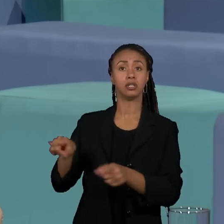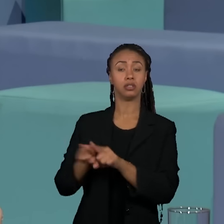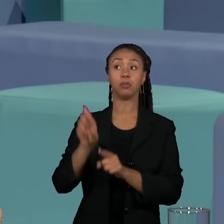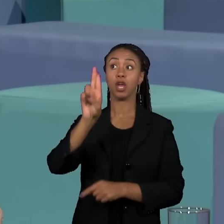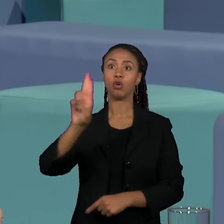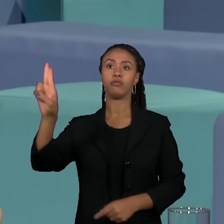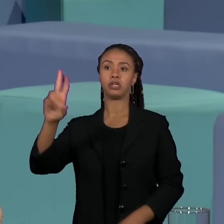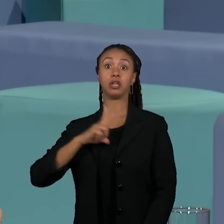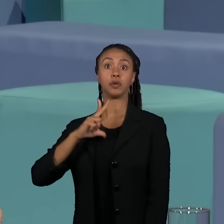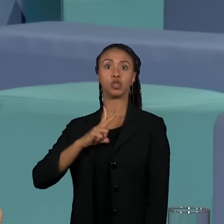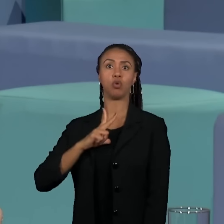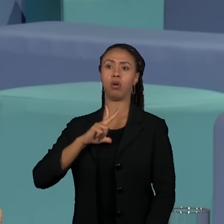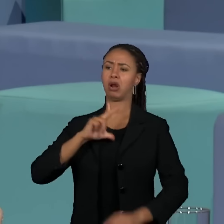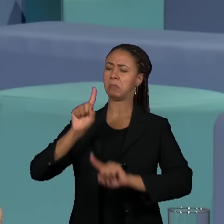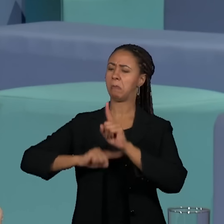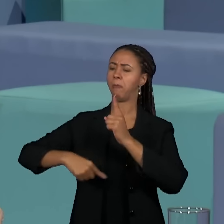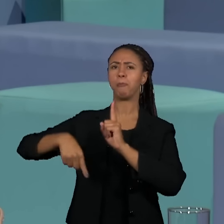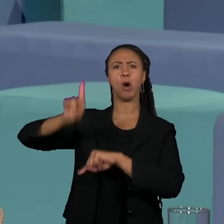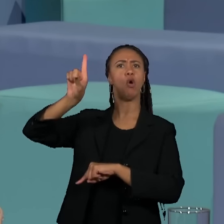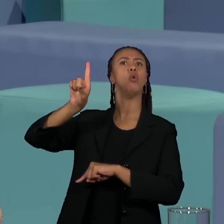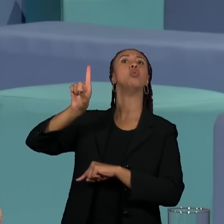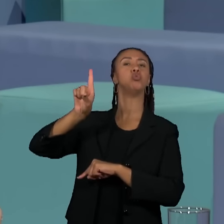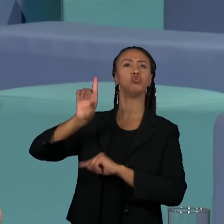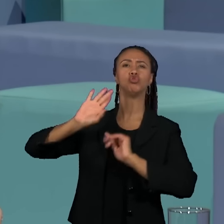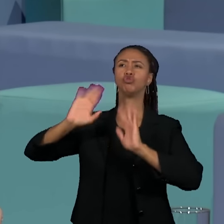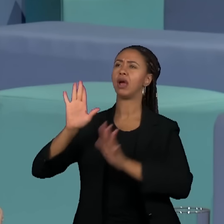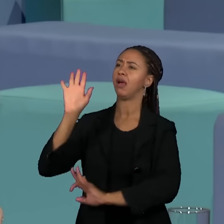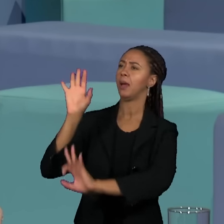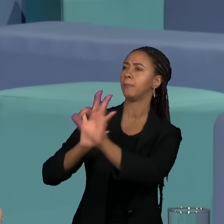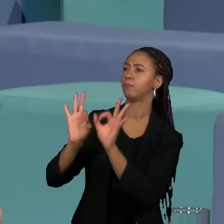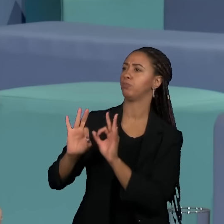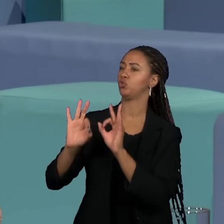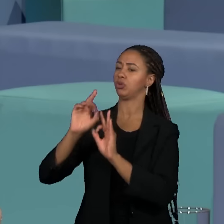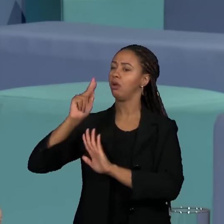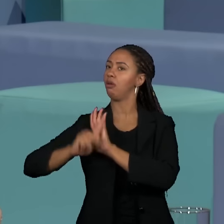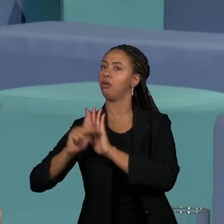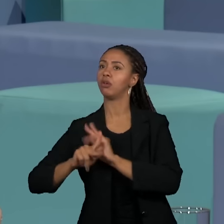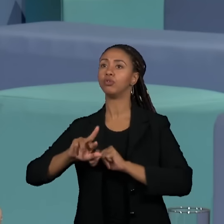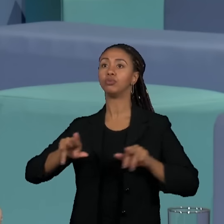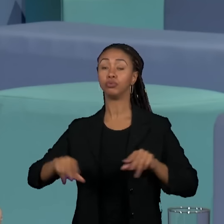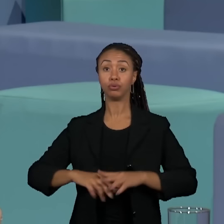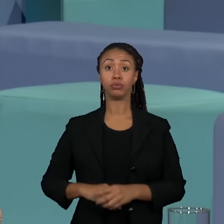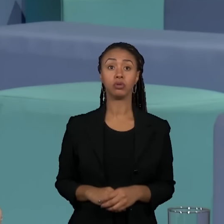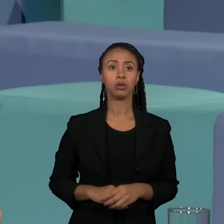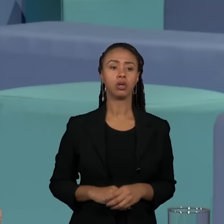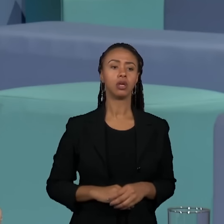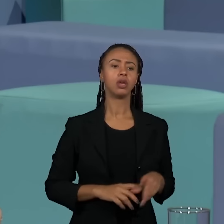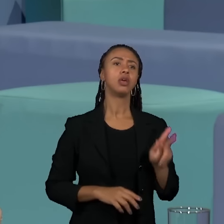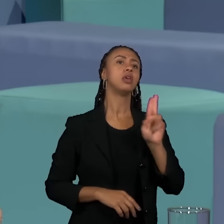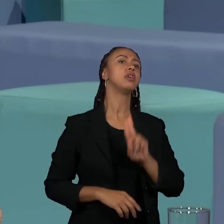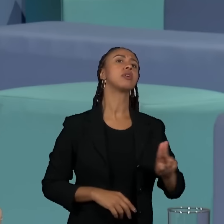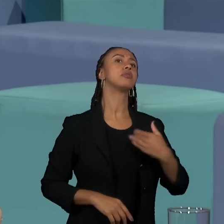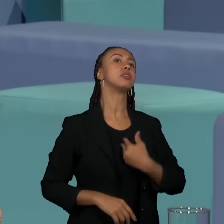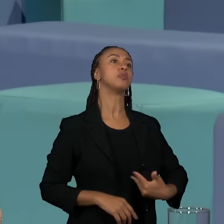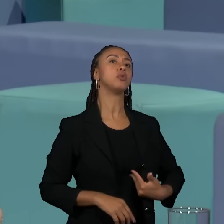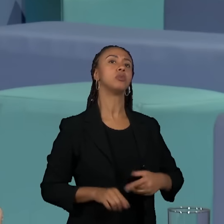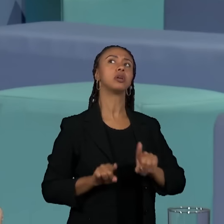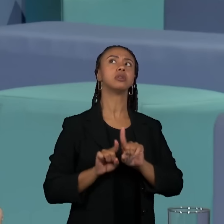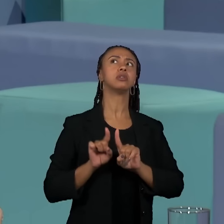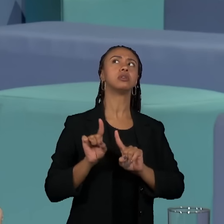mais de ponta também já estão baseando em projeto baseando né E a universidade PR pública começa a ficar para trás também